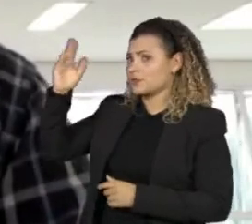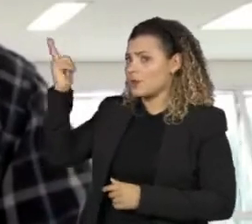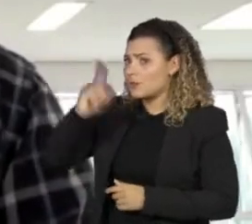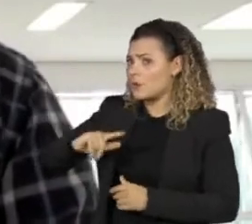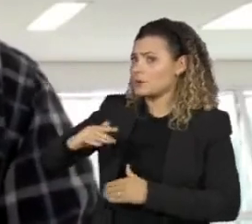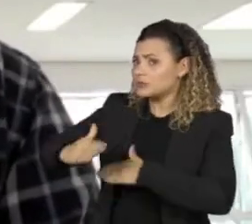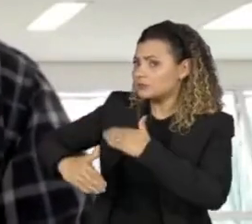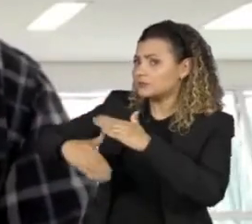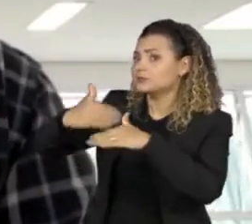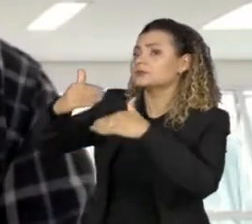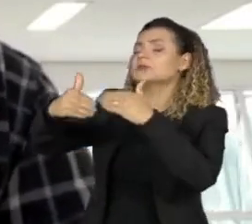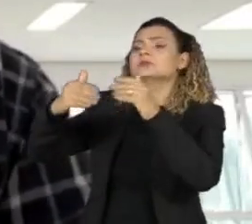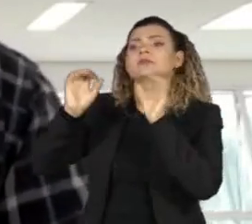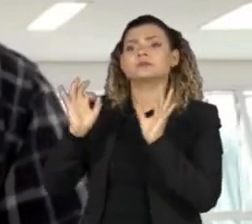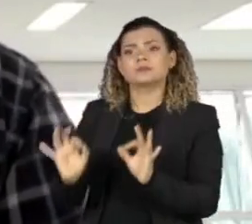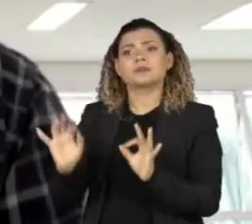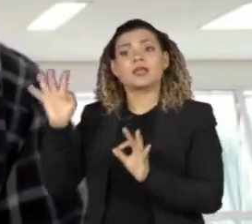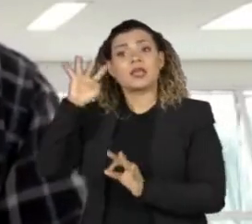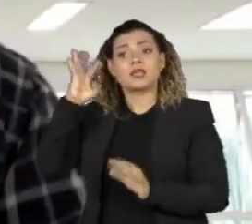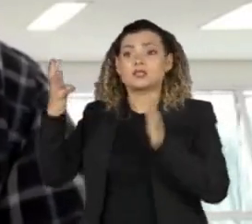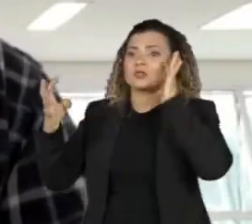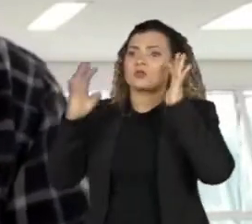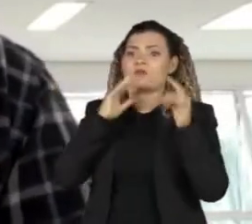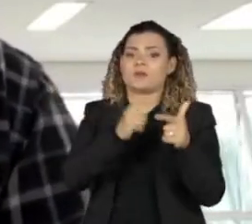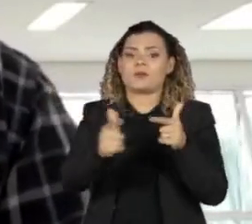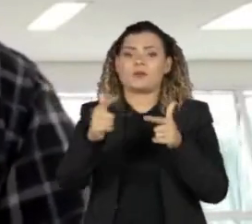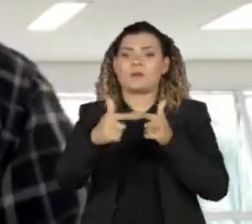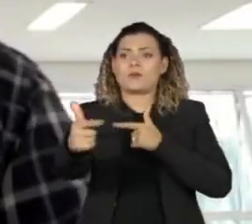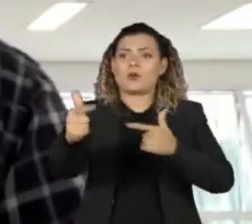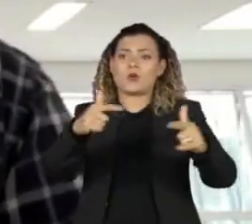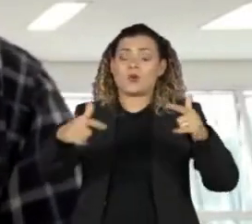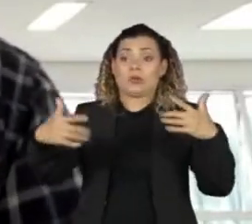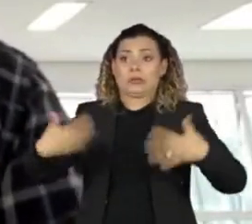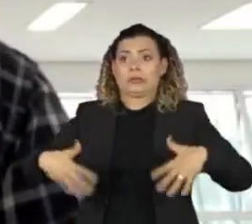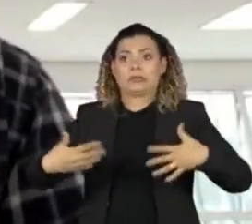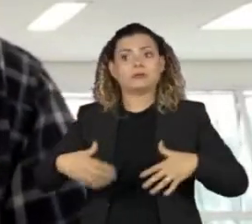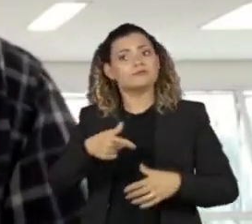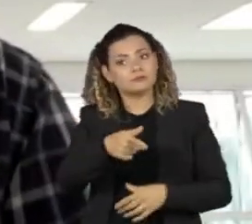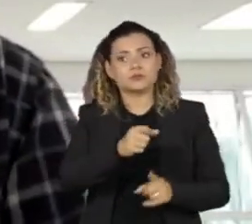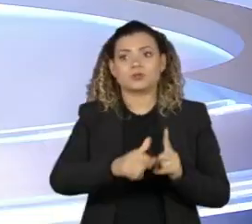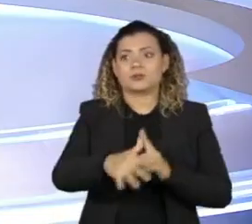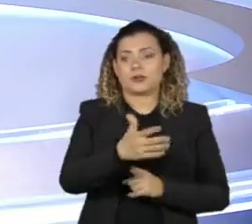gente possa discutir e resolver outros problemas mais gritantes da sociedade.